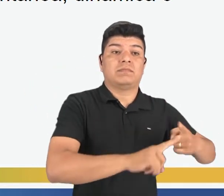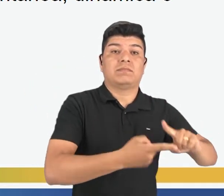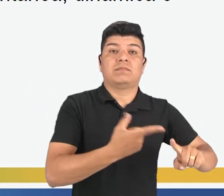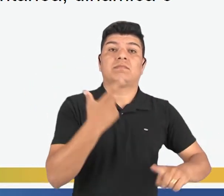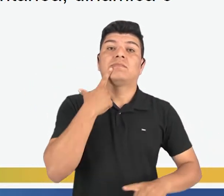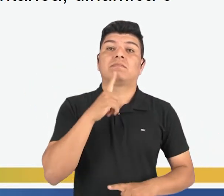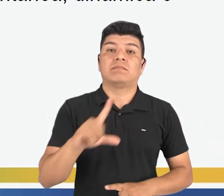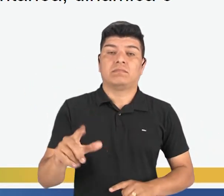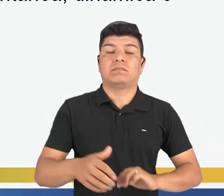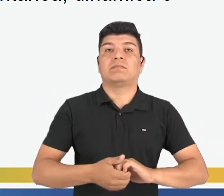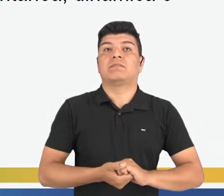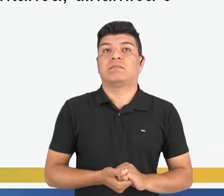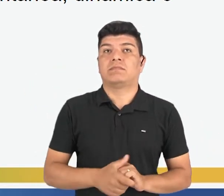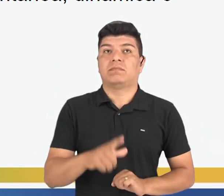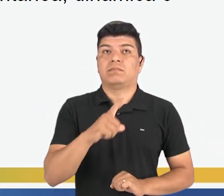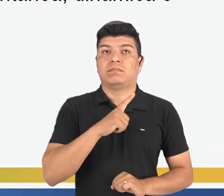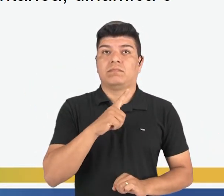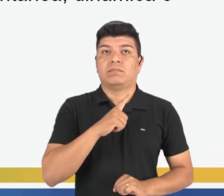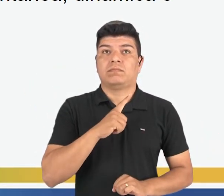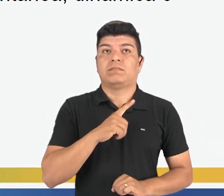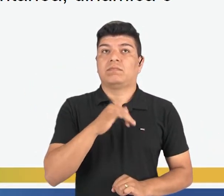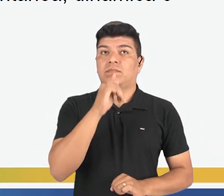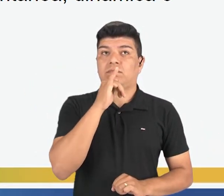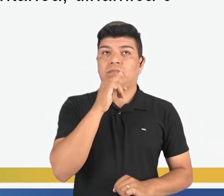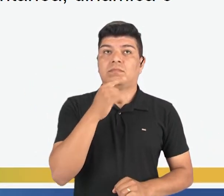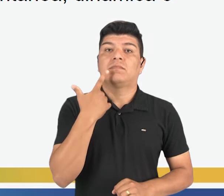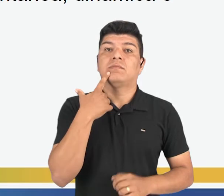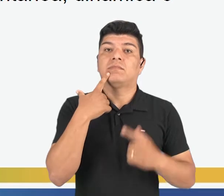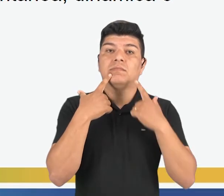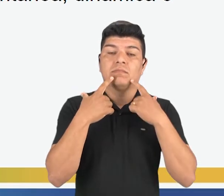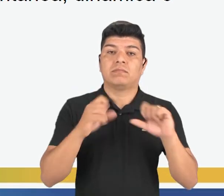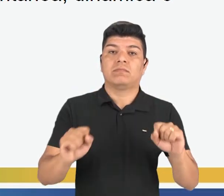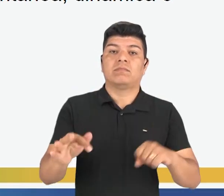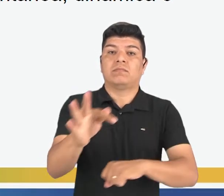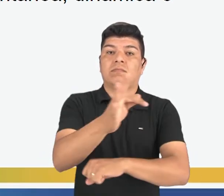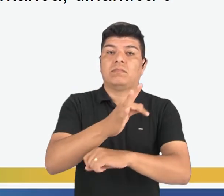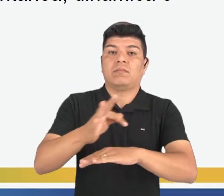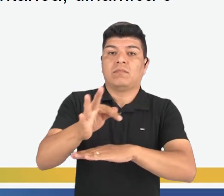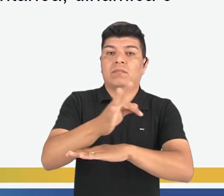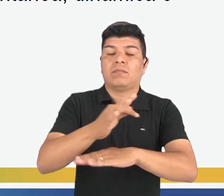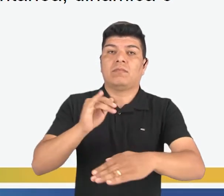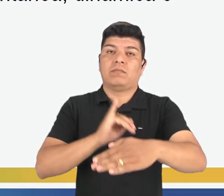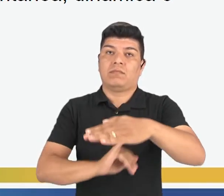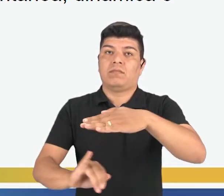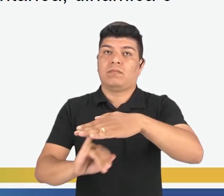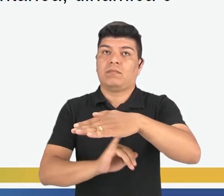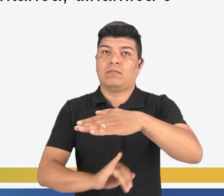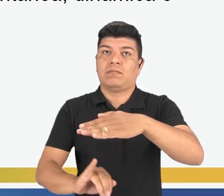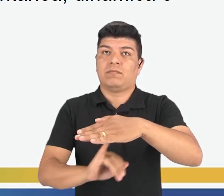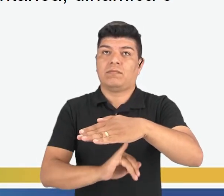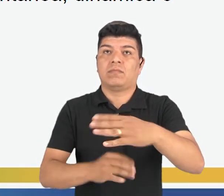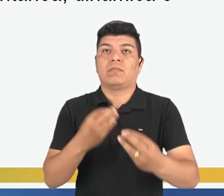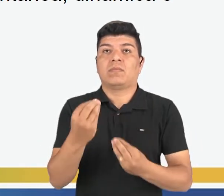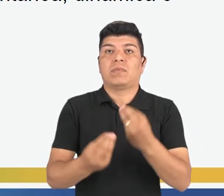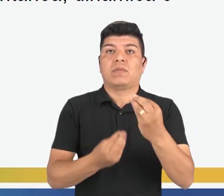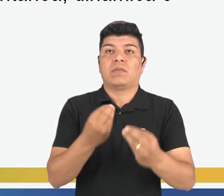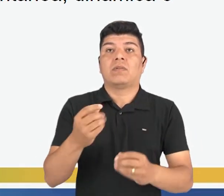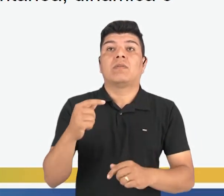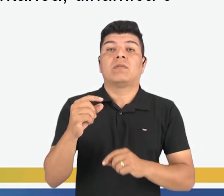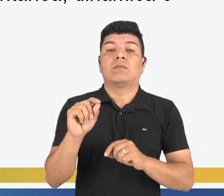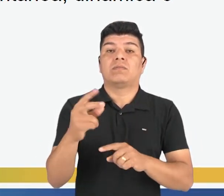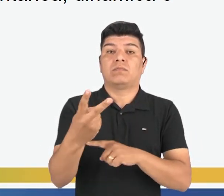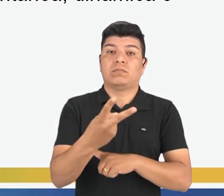língua? Tem a variação, no caso aí, como linguagem formal e informal. Quanto ao nível da fala, podemos considerar